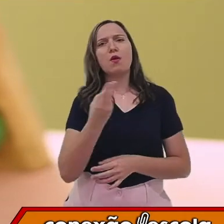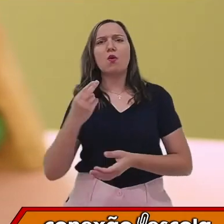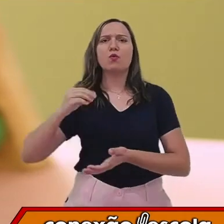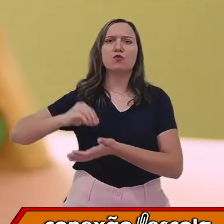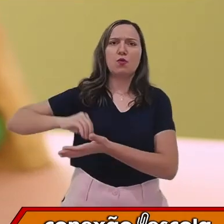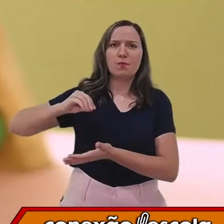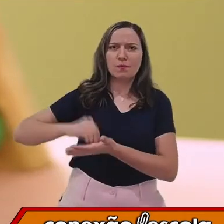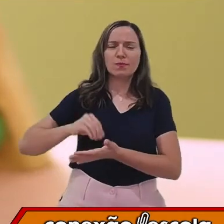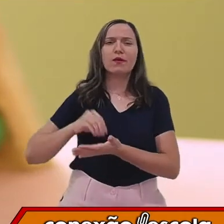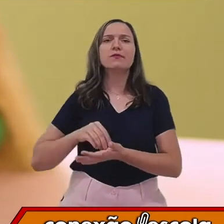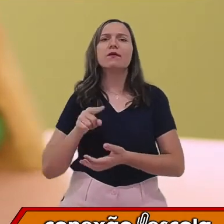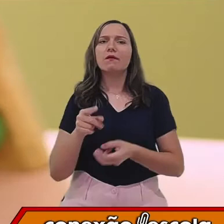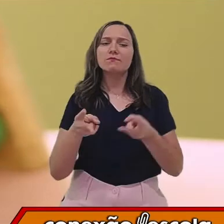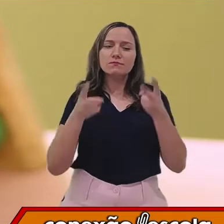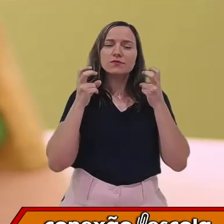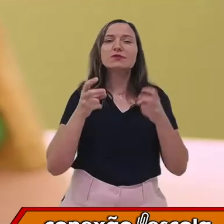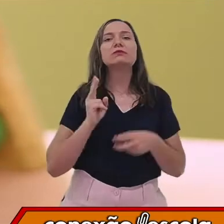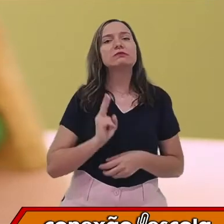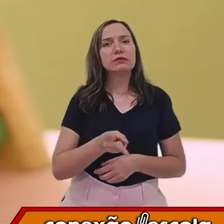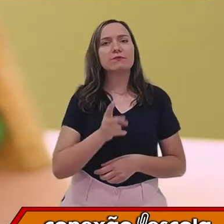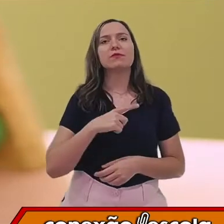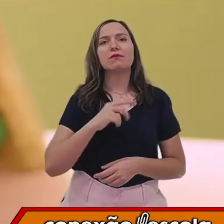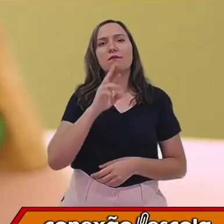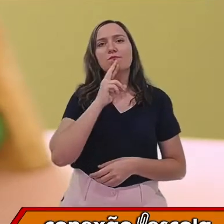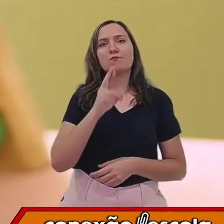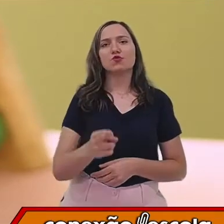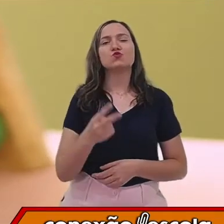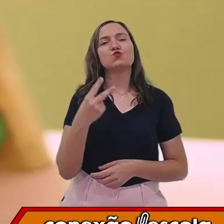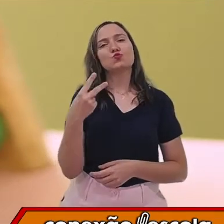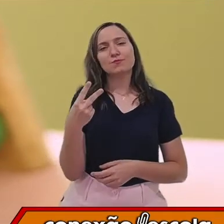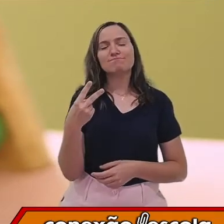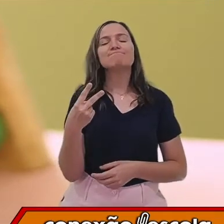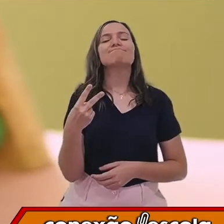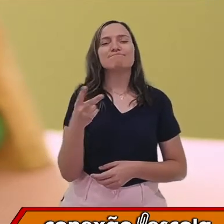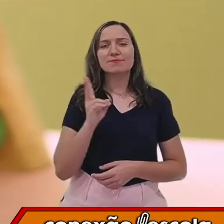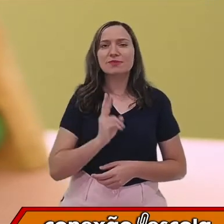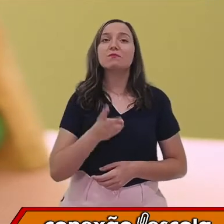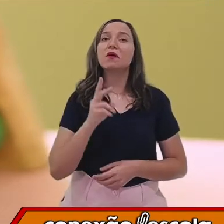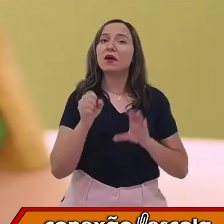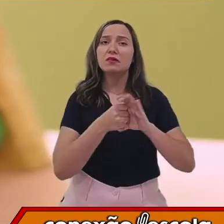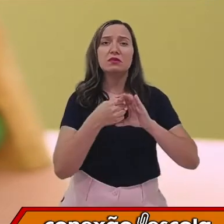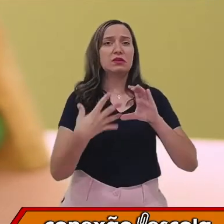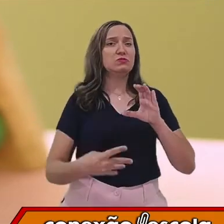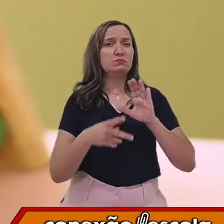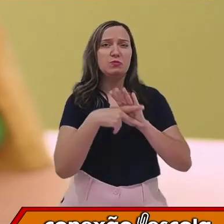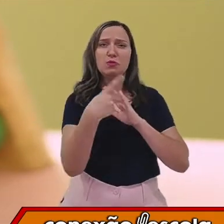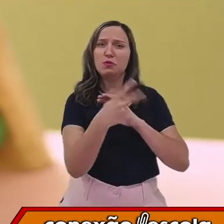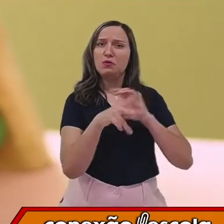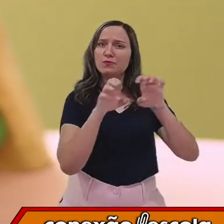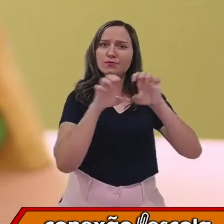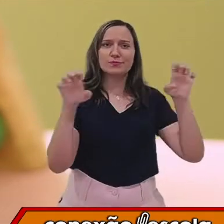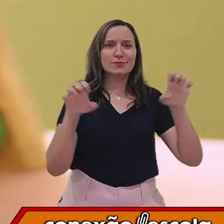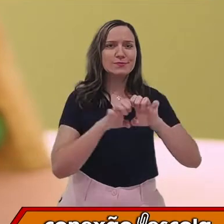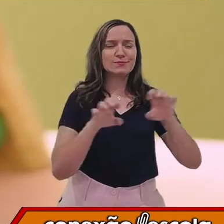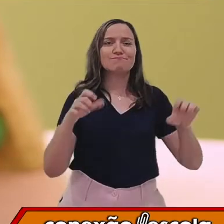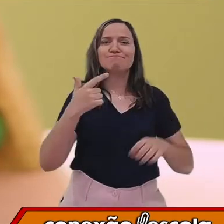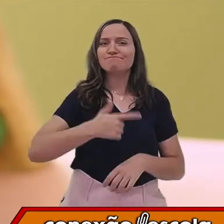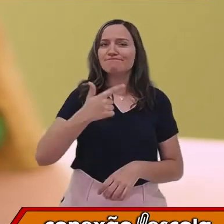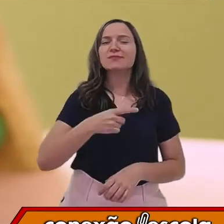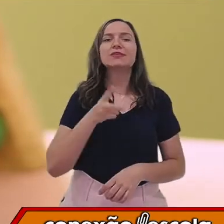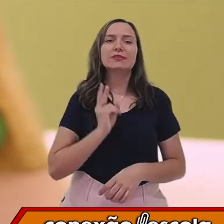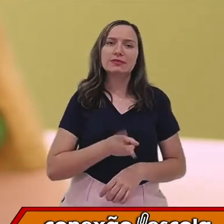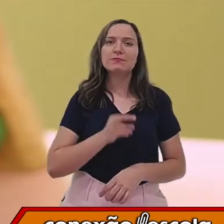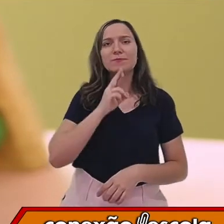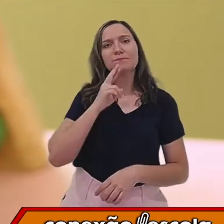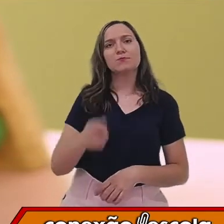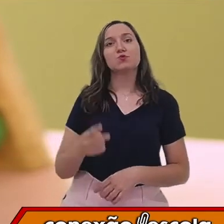incompleta nós vamos ter Duas respostas O que é uma característica das equações do segundo grau sempre nós vamos ter